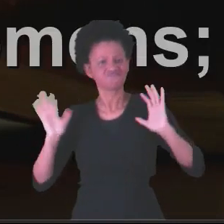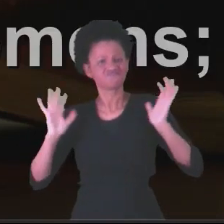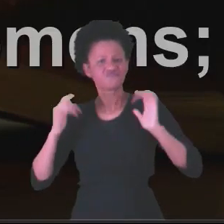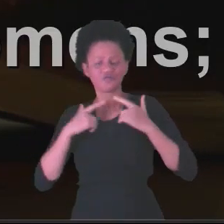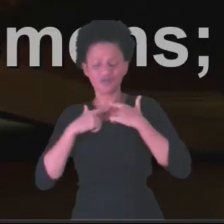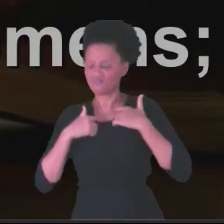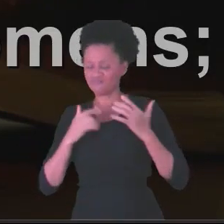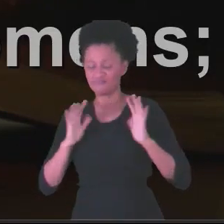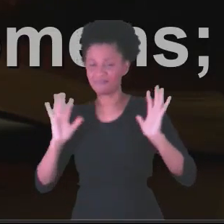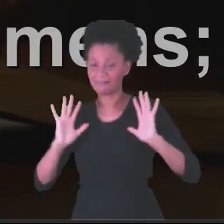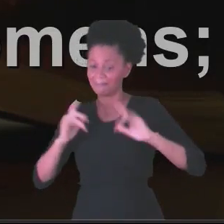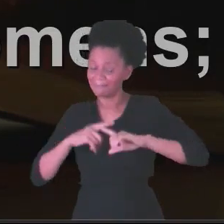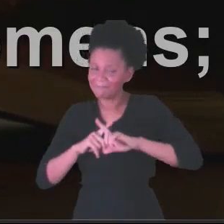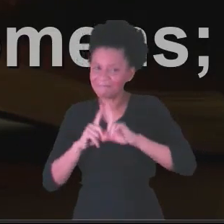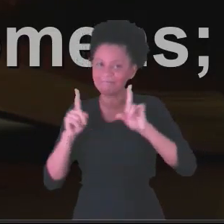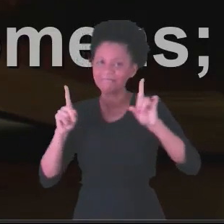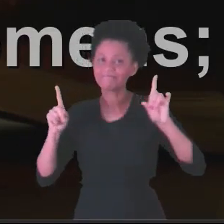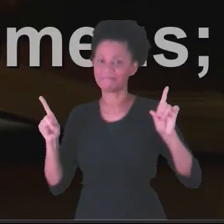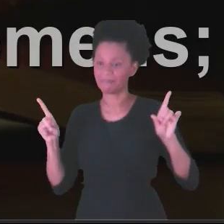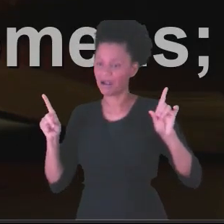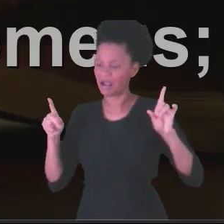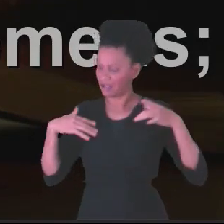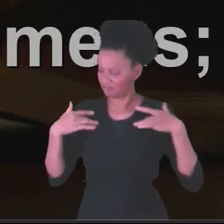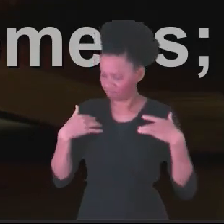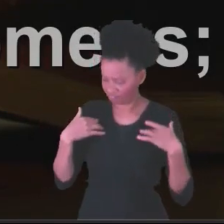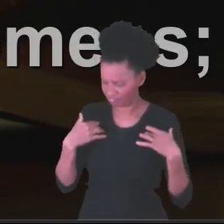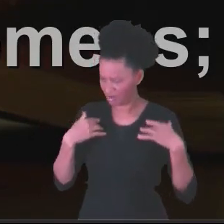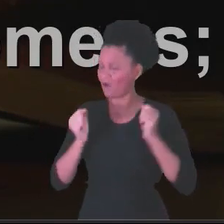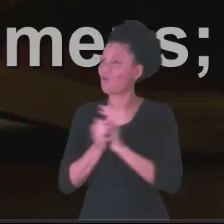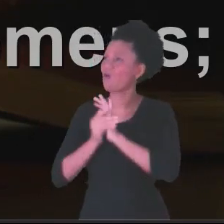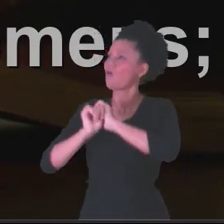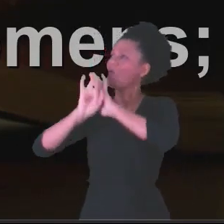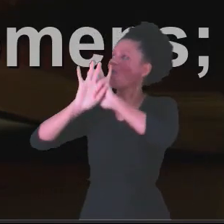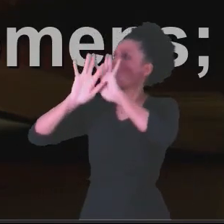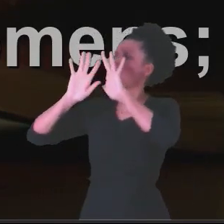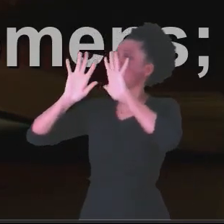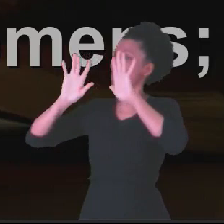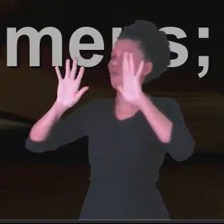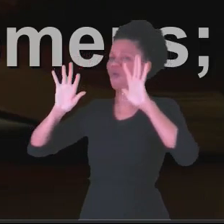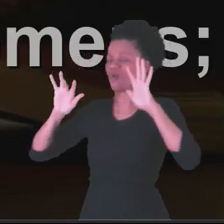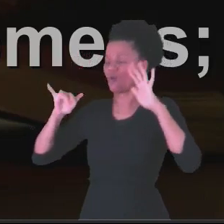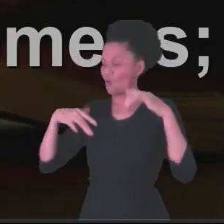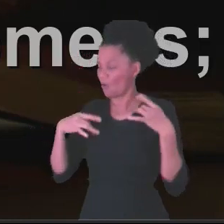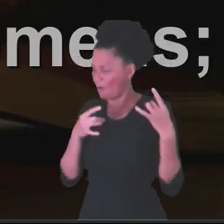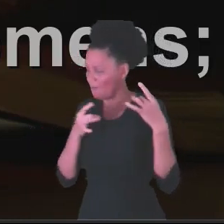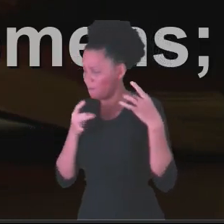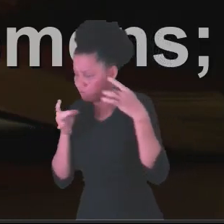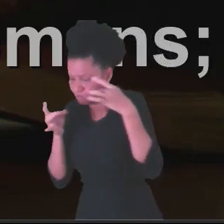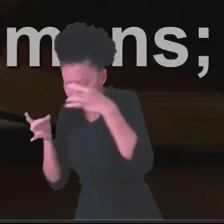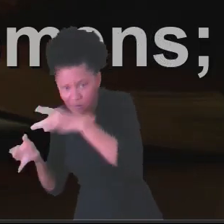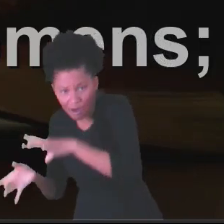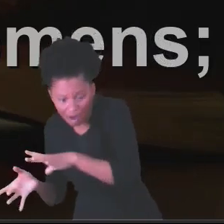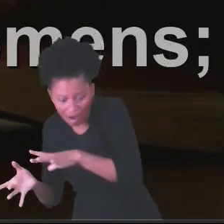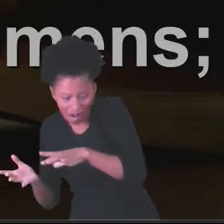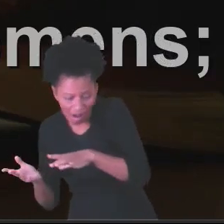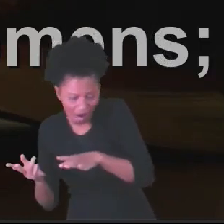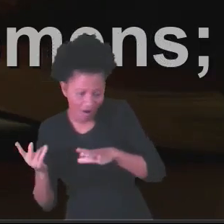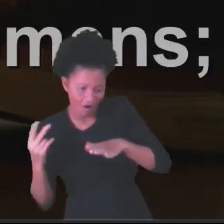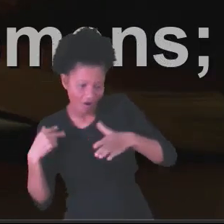deus mas fez assim mesmo mas fez assim mesmo de nenhuma reputação